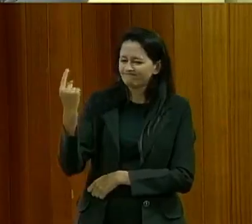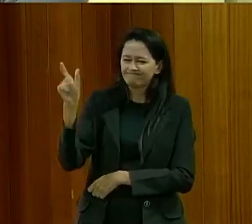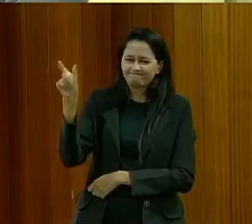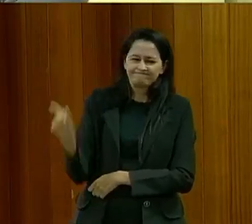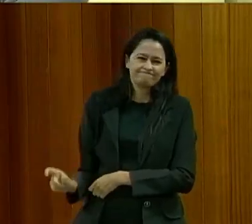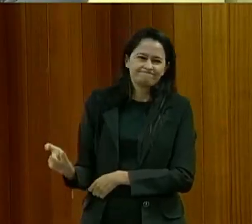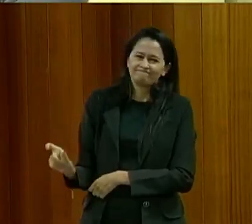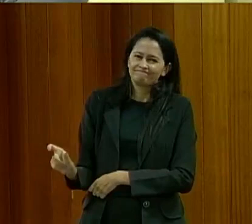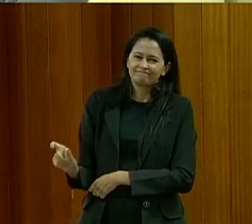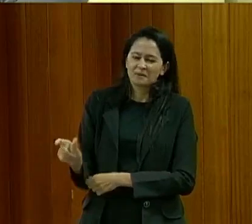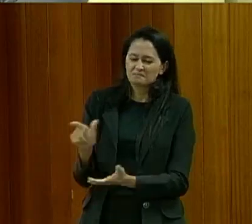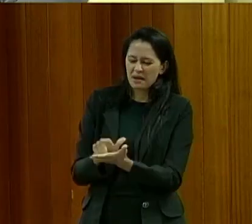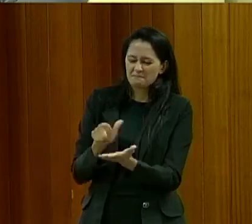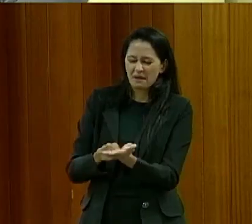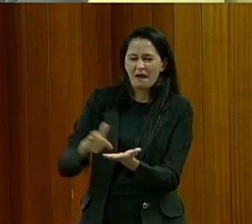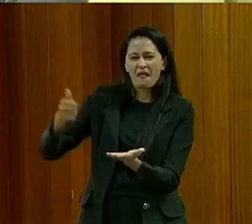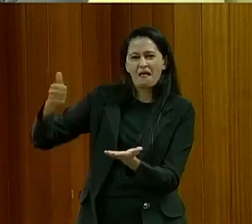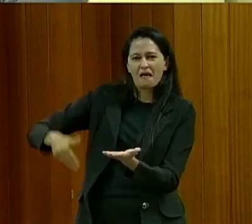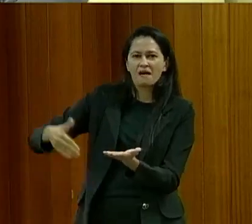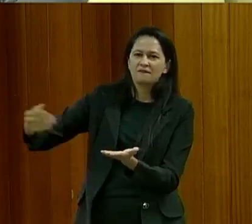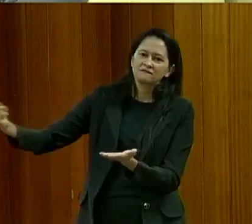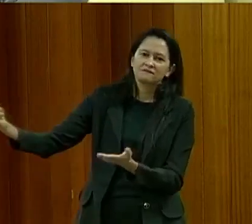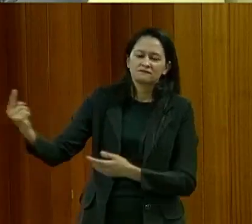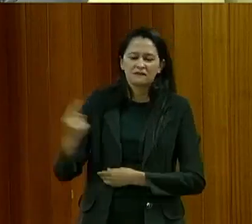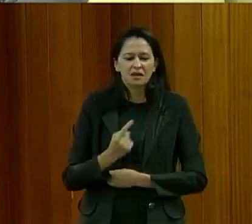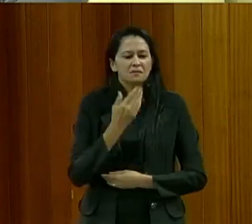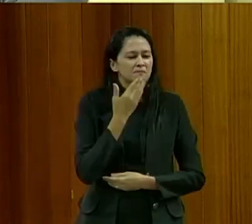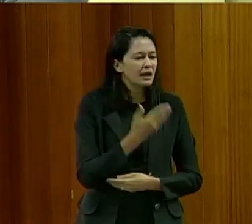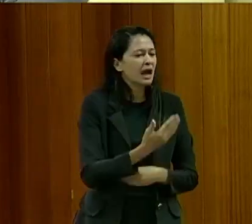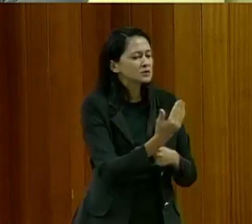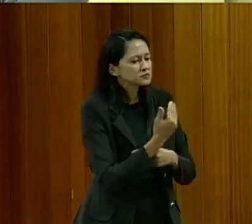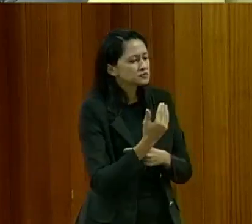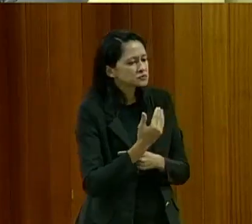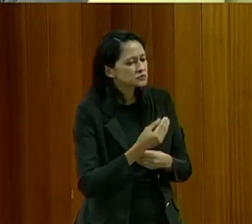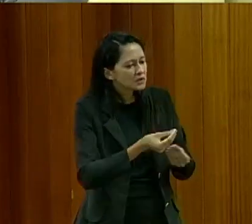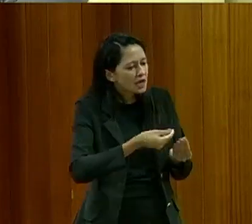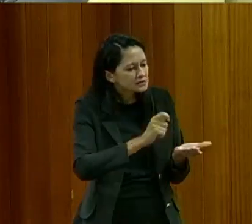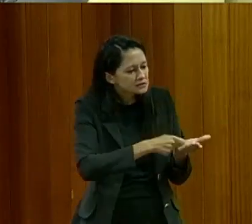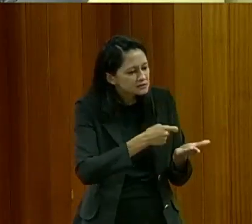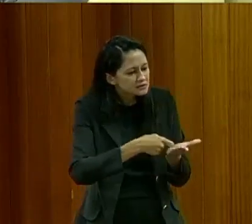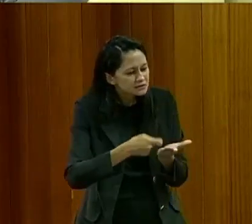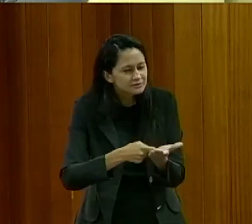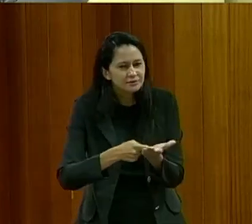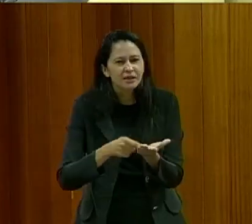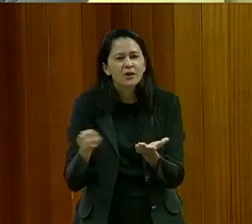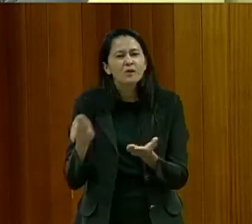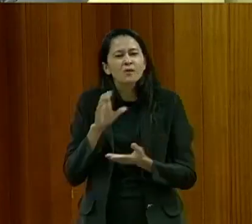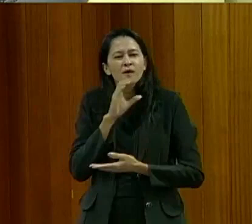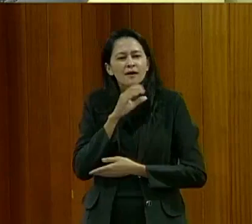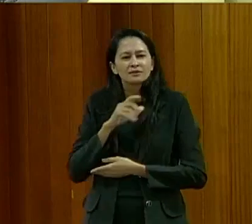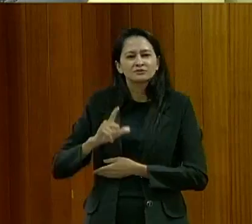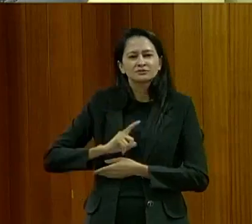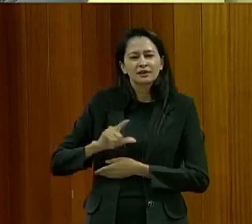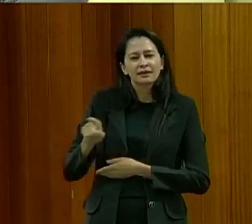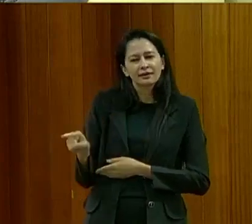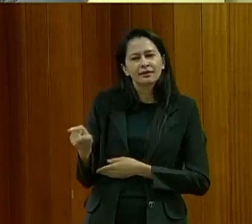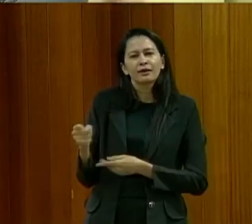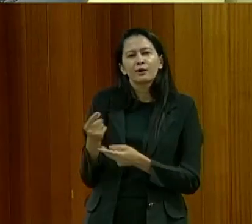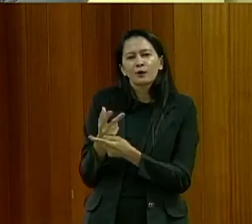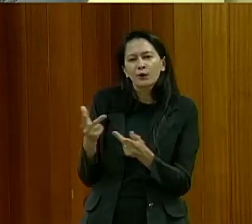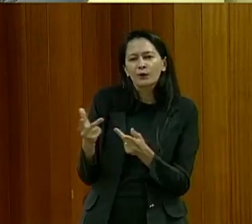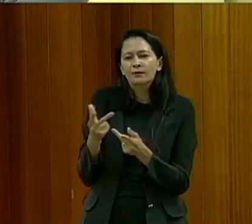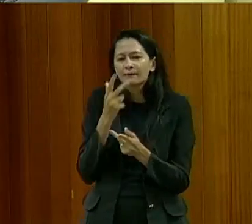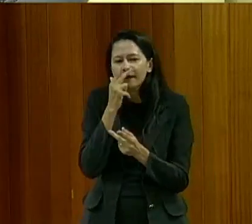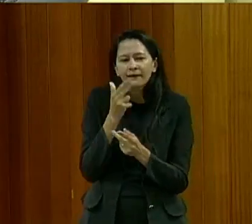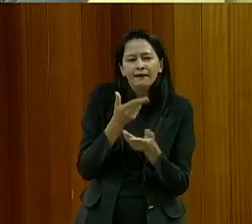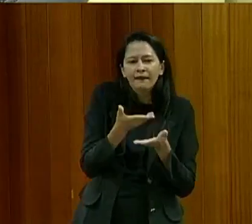aqui com papel higiênico na mão, pegando assinatura de vereador. Esse homem não sai daqui. Deve ter um remedinho que ele deve estar